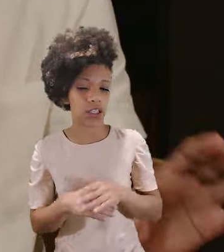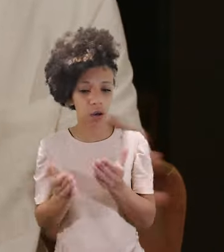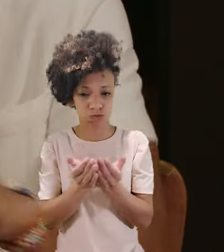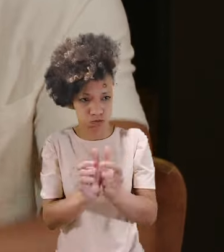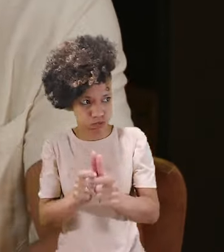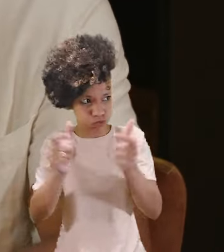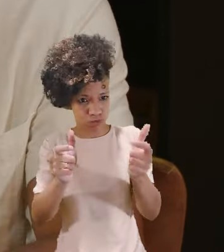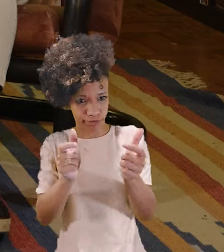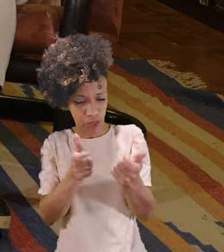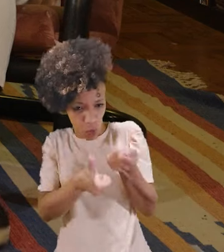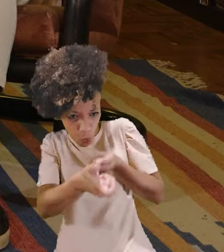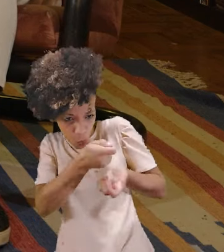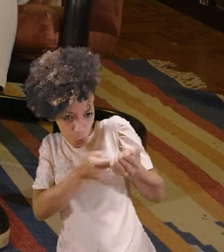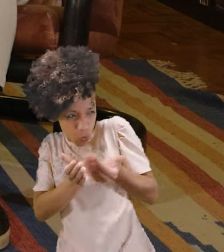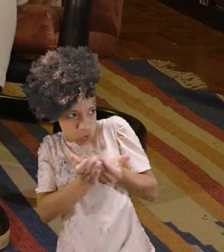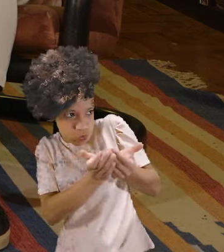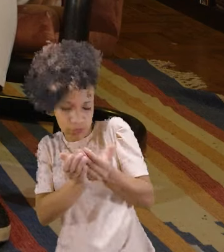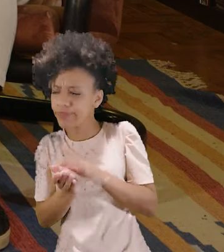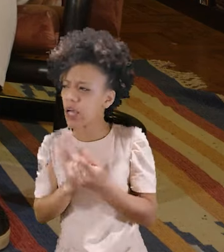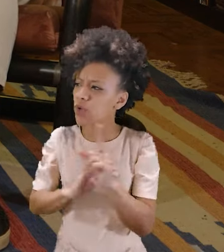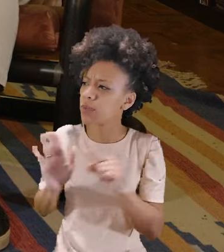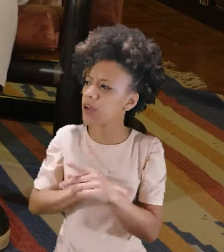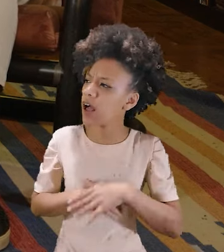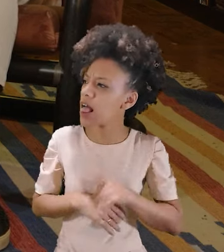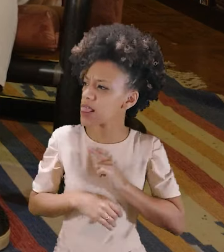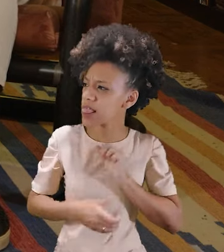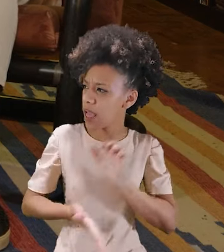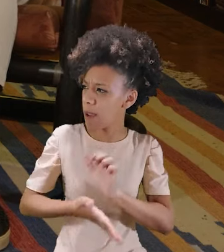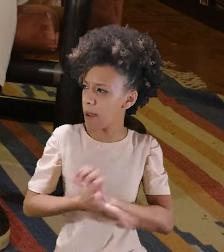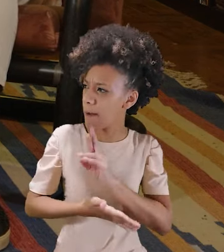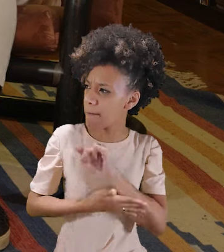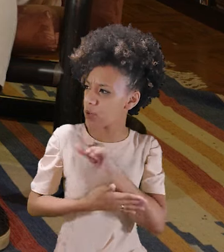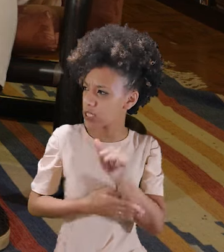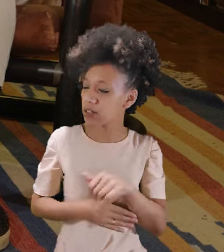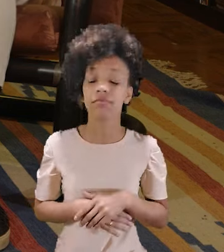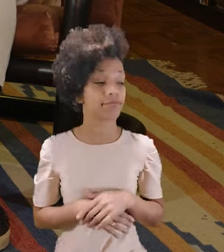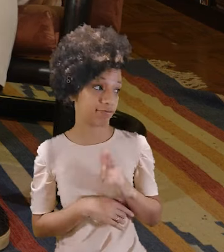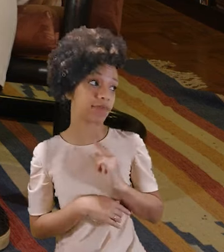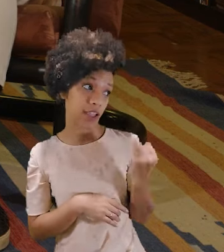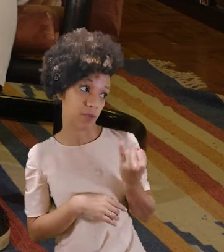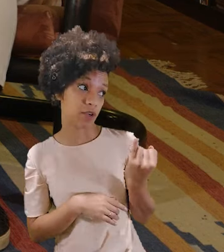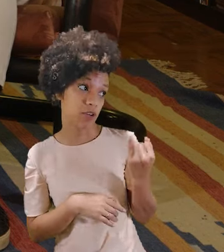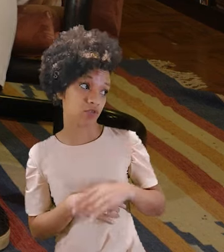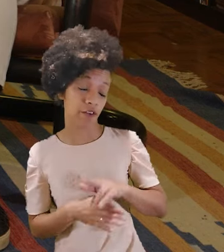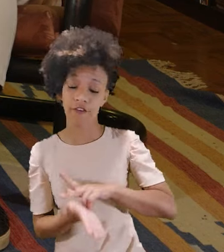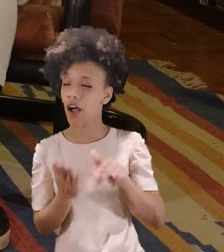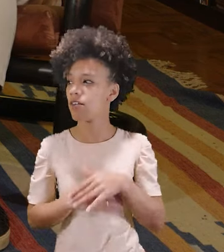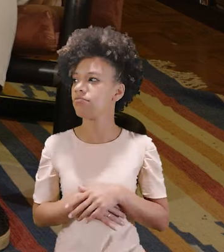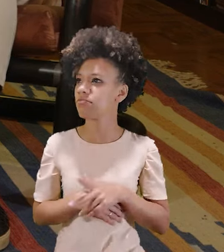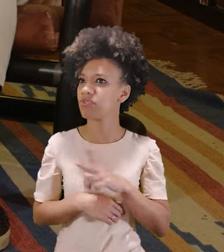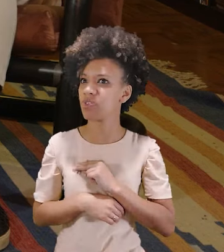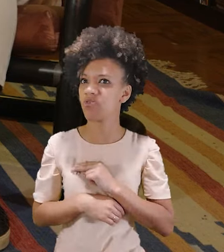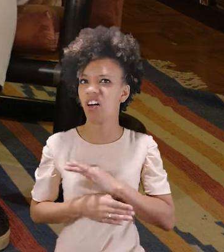para poder encaixar direito na baliza e a última pergunta que ela que não quer calar tem buzina tem buzina muito importante também é uma